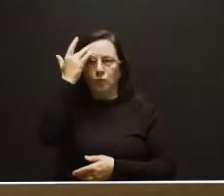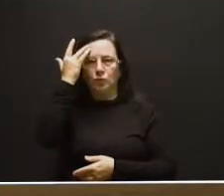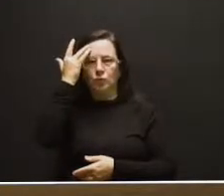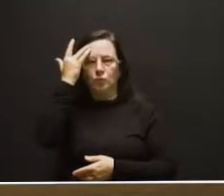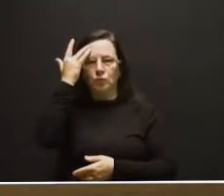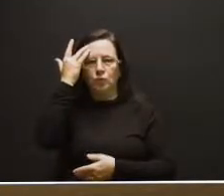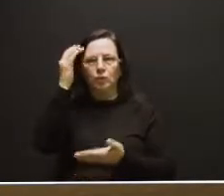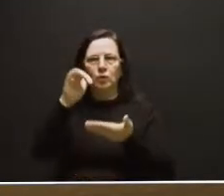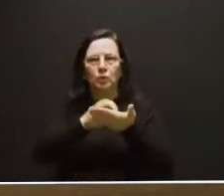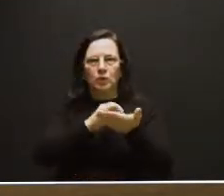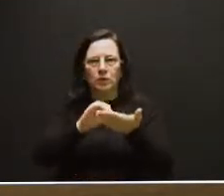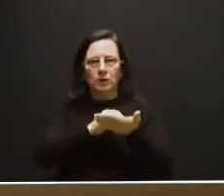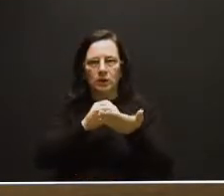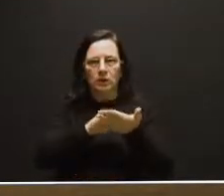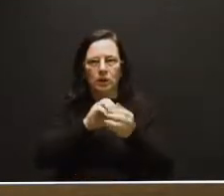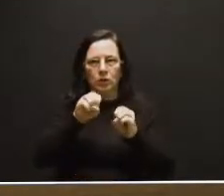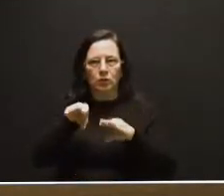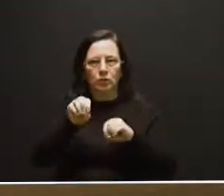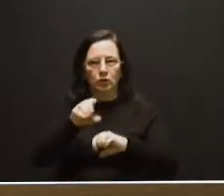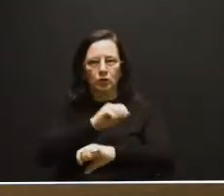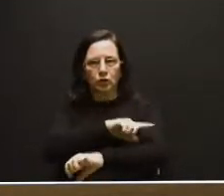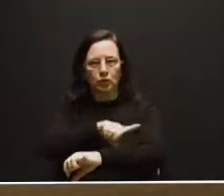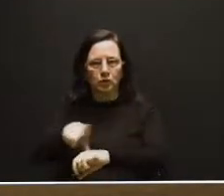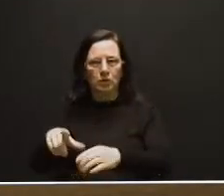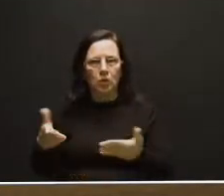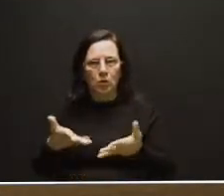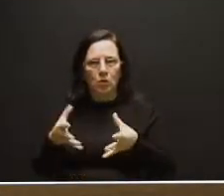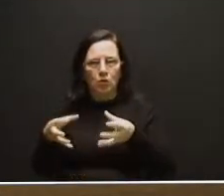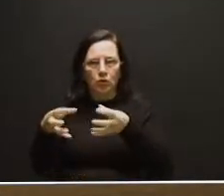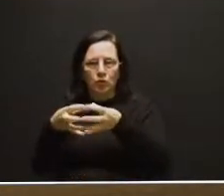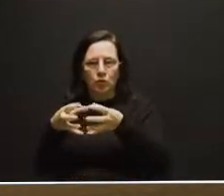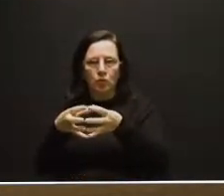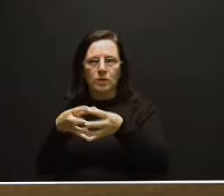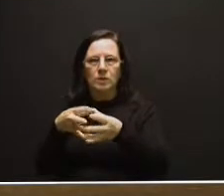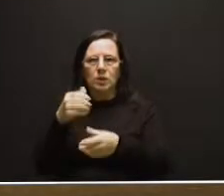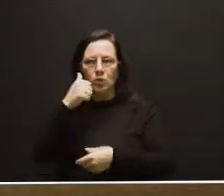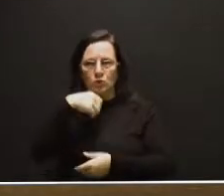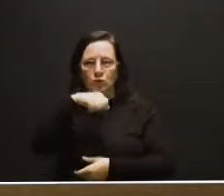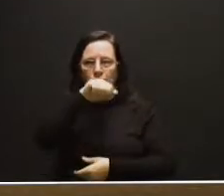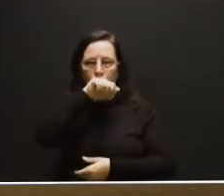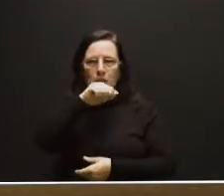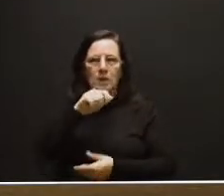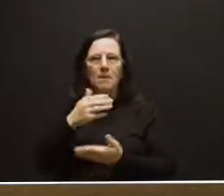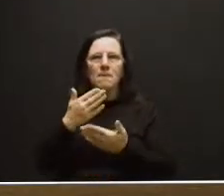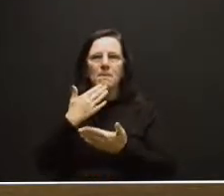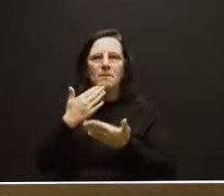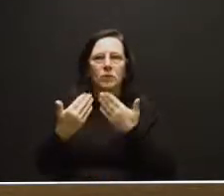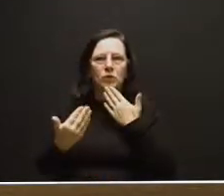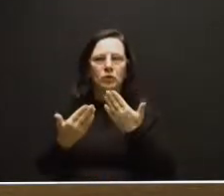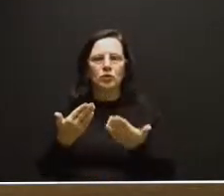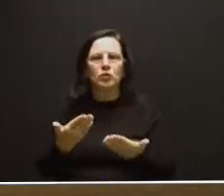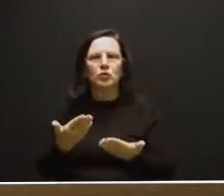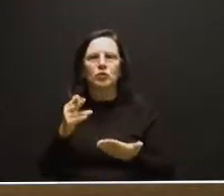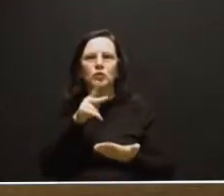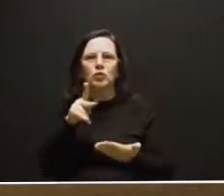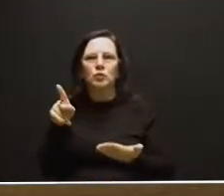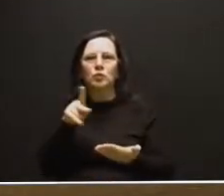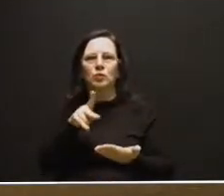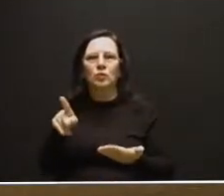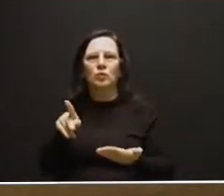porque hoje atendemos essa comissão que pedia a singela manutenção de uma professora